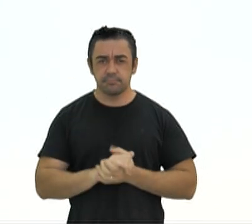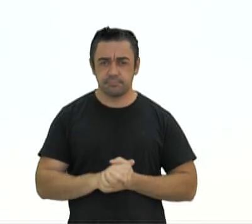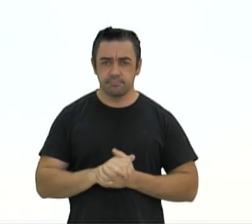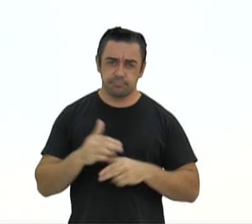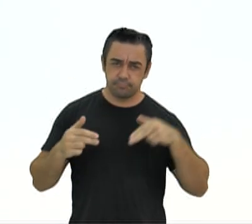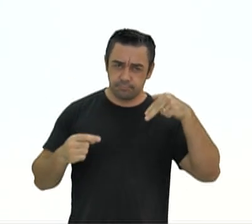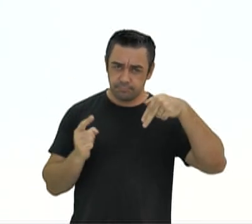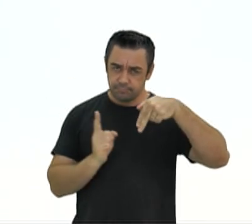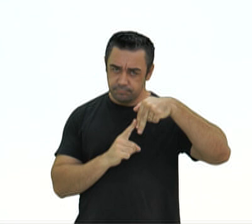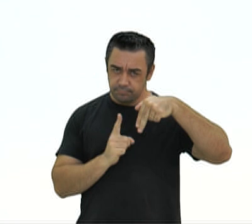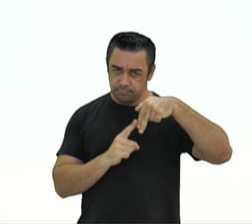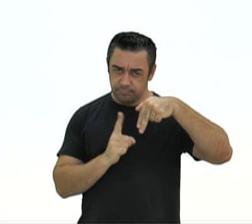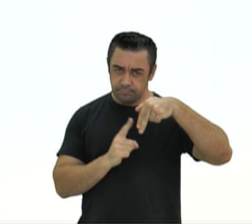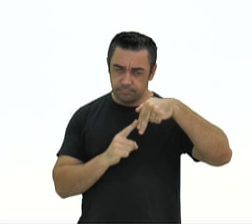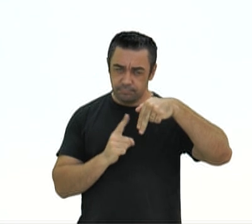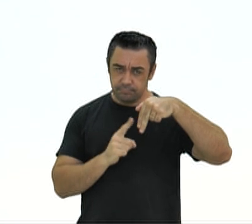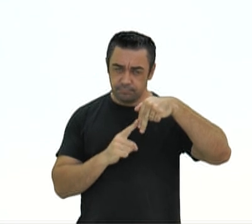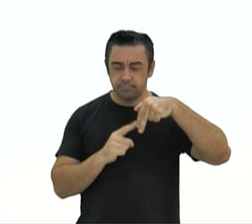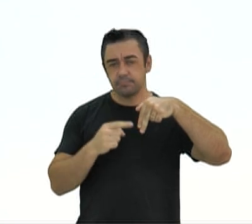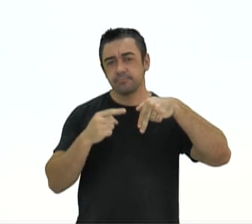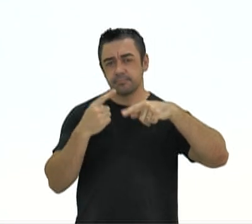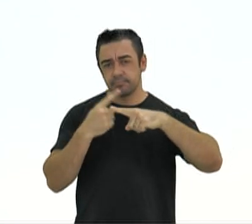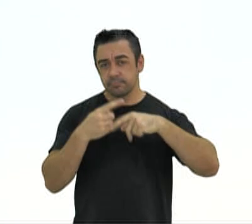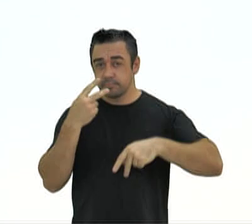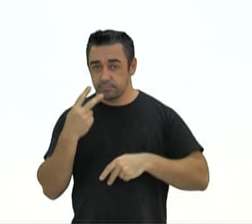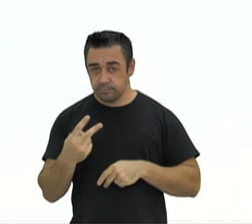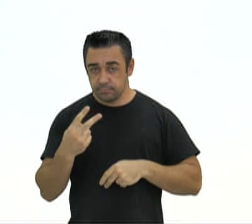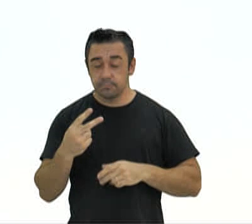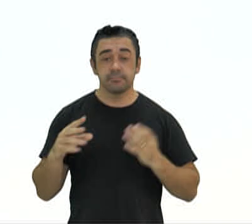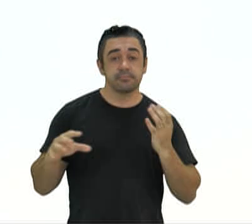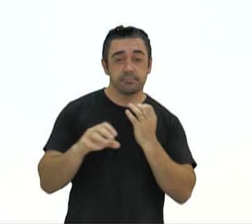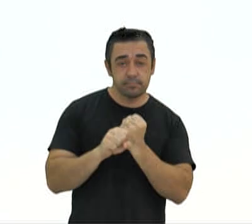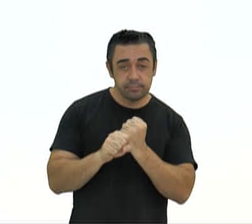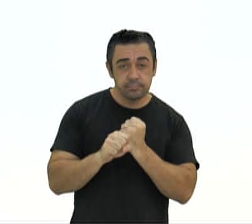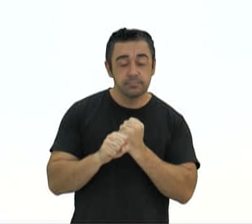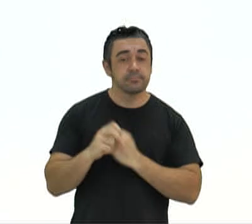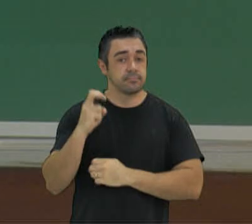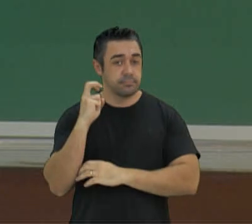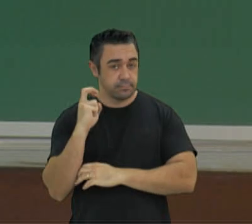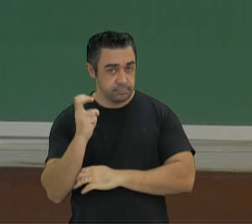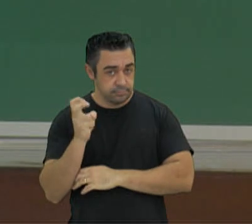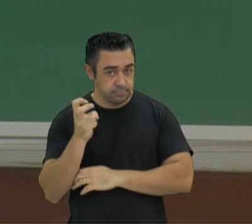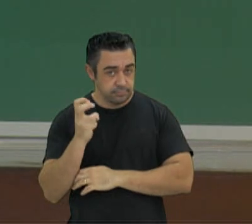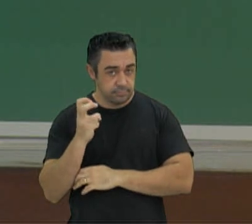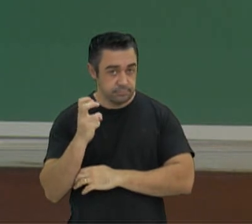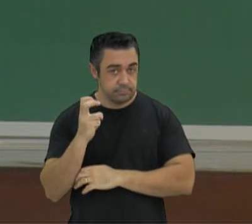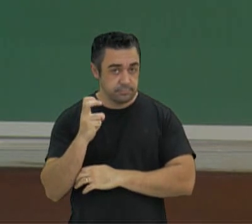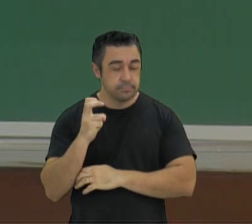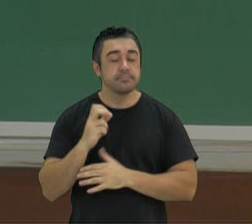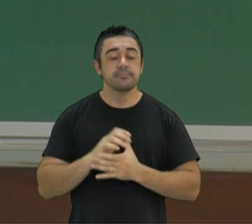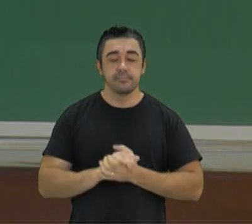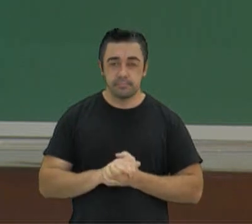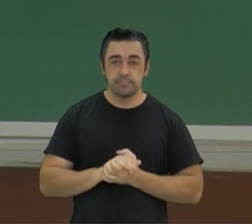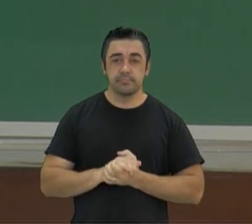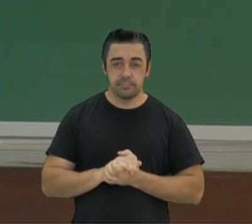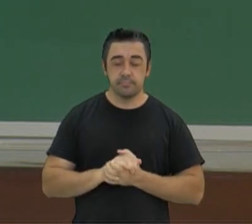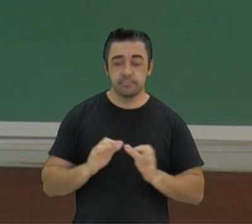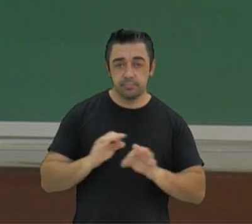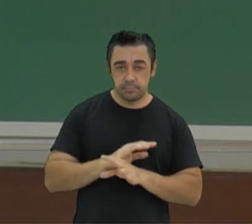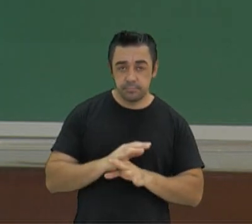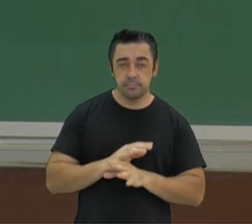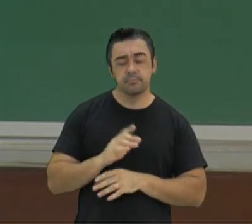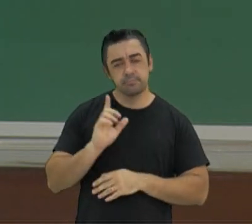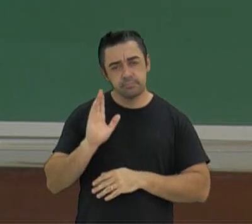de N. Então, vai ficar N vezes 2. E somar depois com 5, tá? Adicione ao resultado 5.